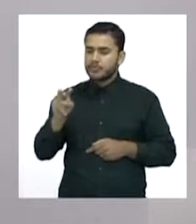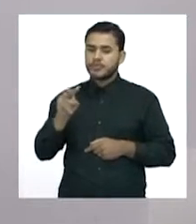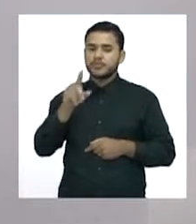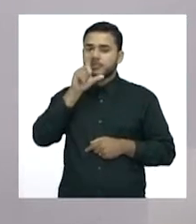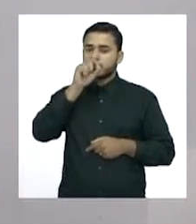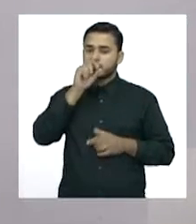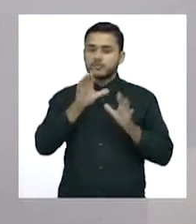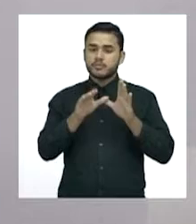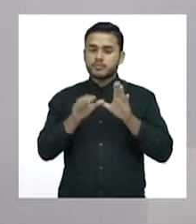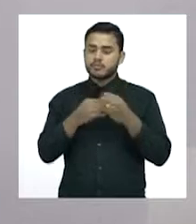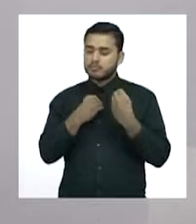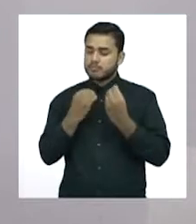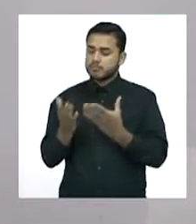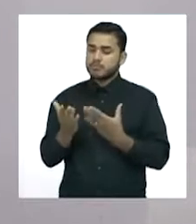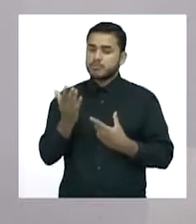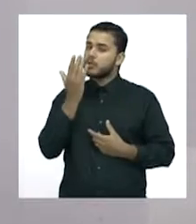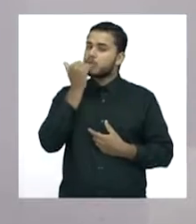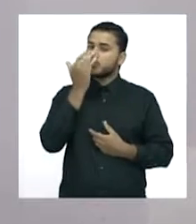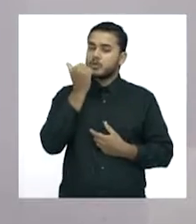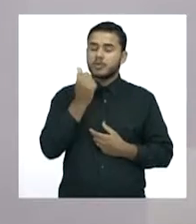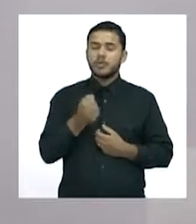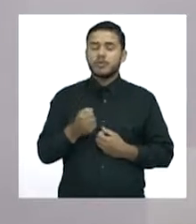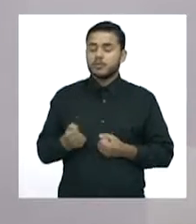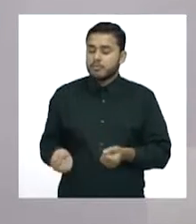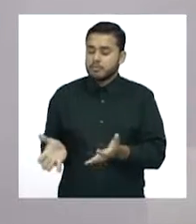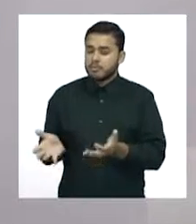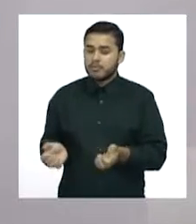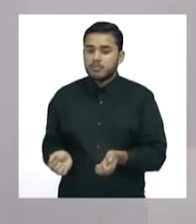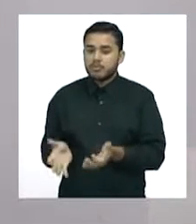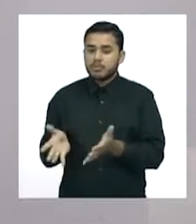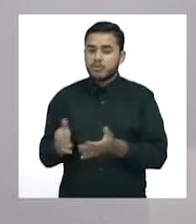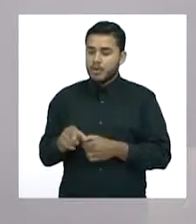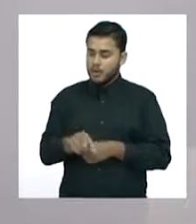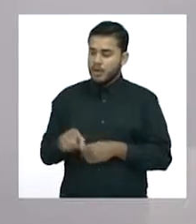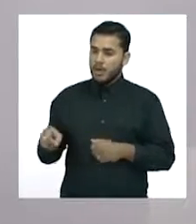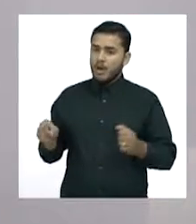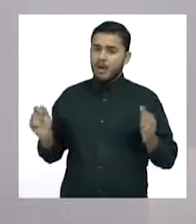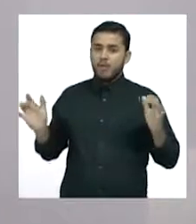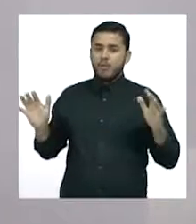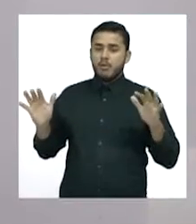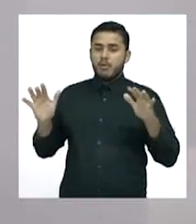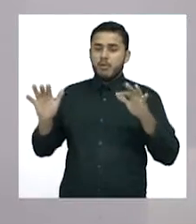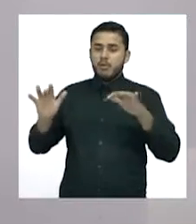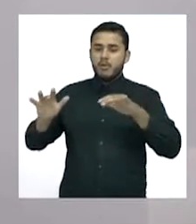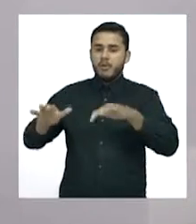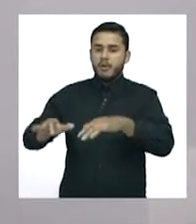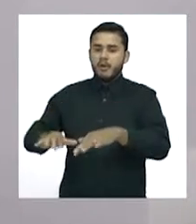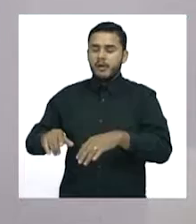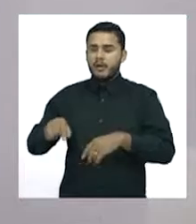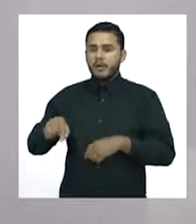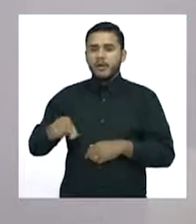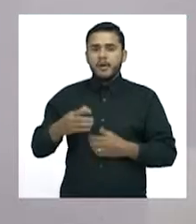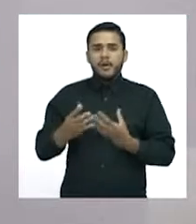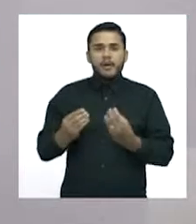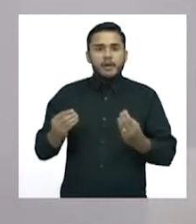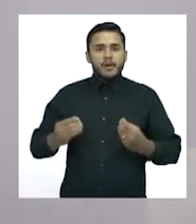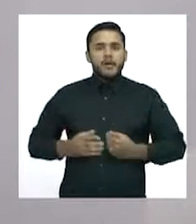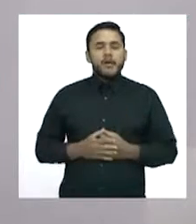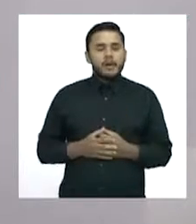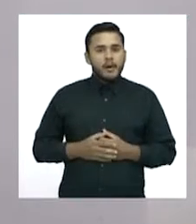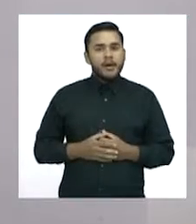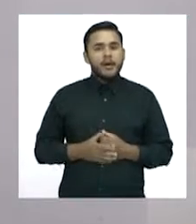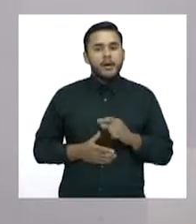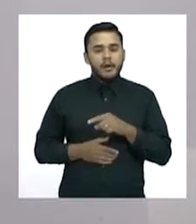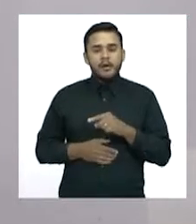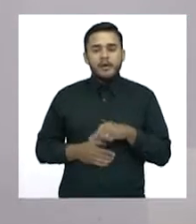praças, as pessoas alimentando. Então, a população é muito grande, ele se adequou muito bem ao ambiente urbano. O que é que esses